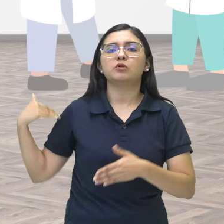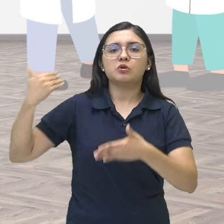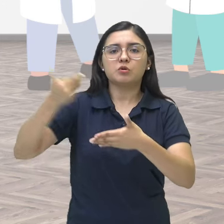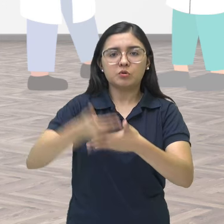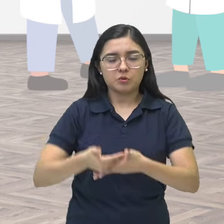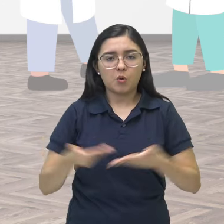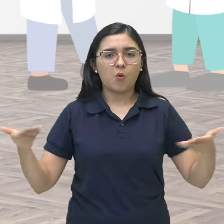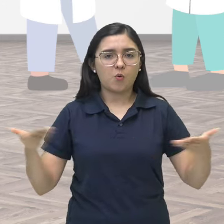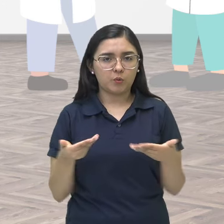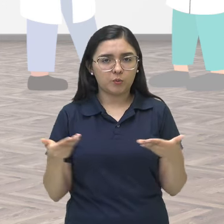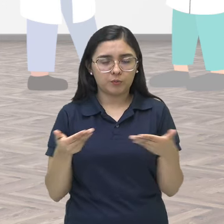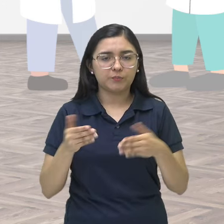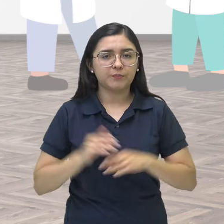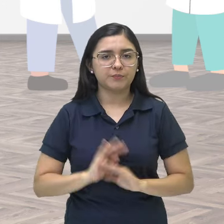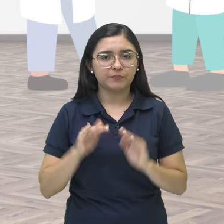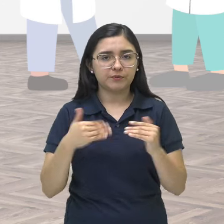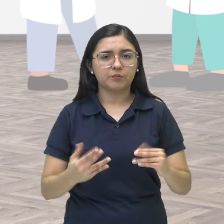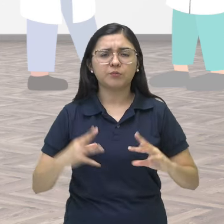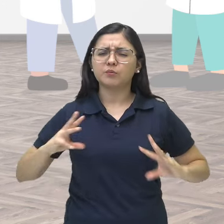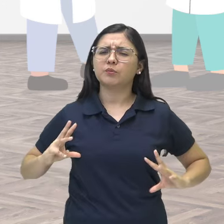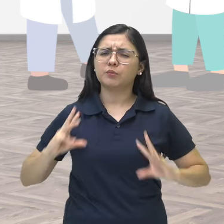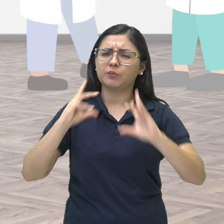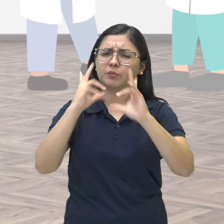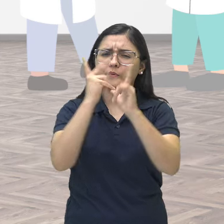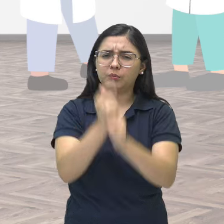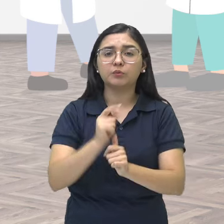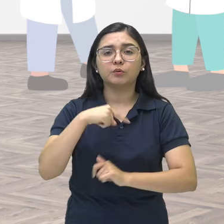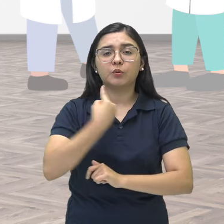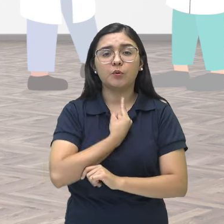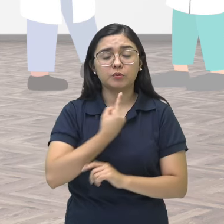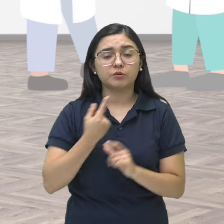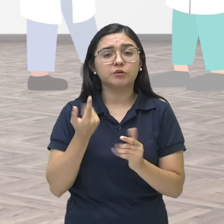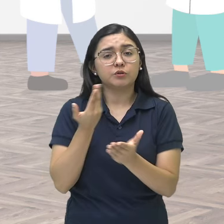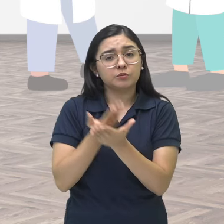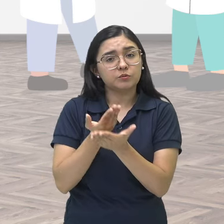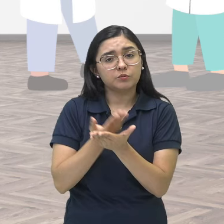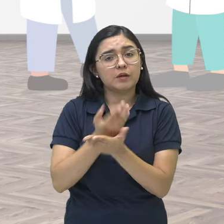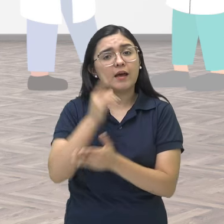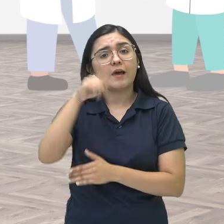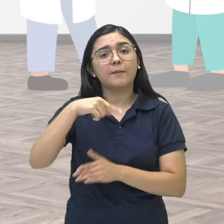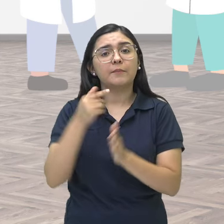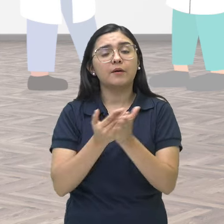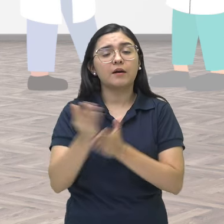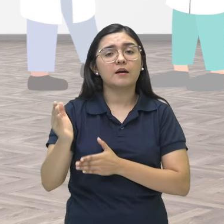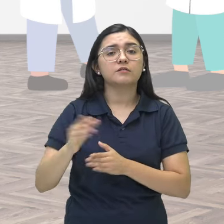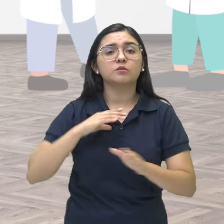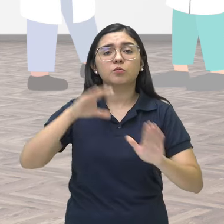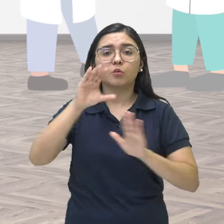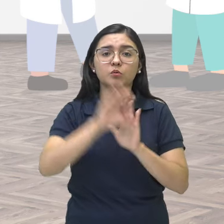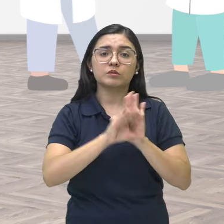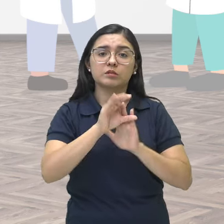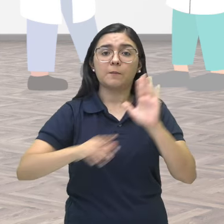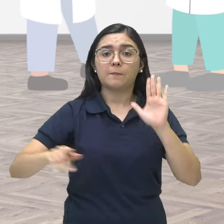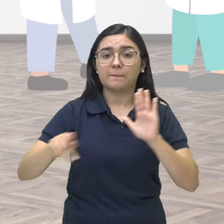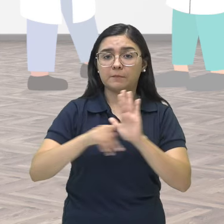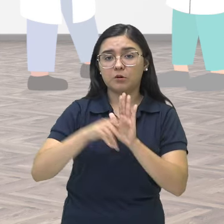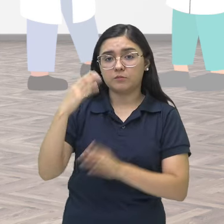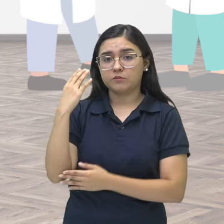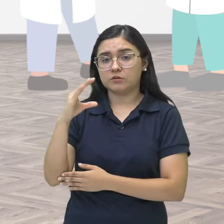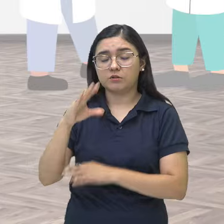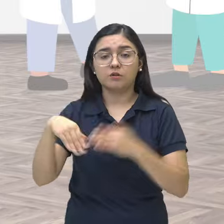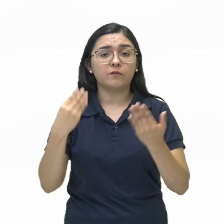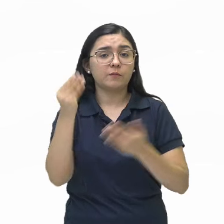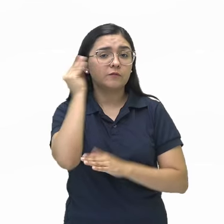nossa modernidade. Então, tudo isso que nós vamos estudar aqui é a partir do conceito de ciência. Então, vamos ver o que